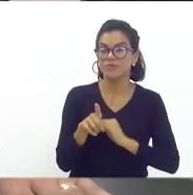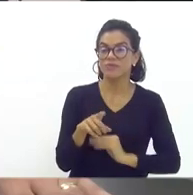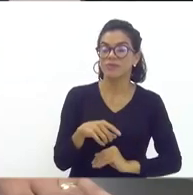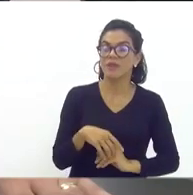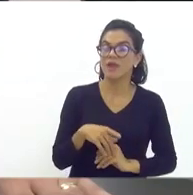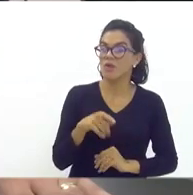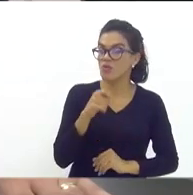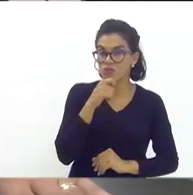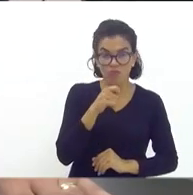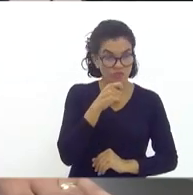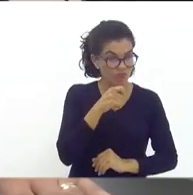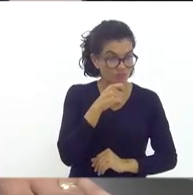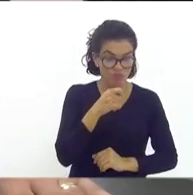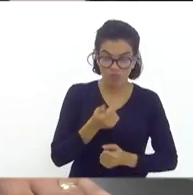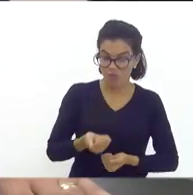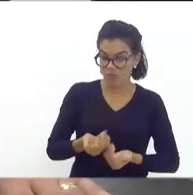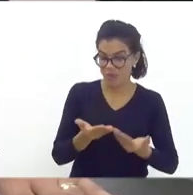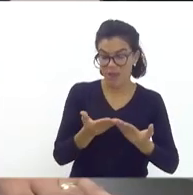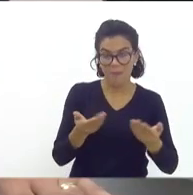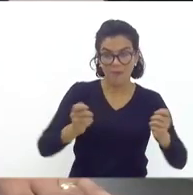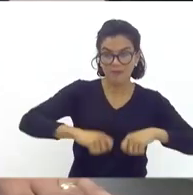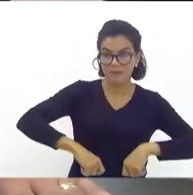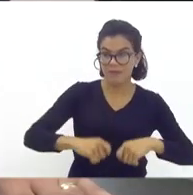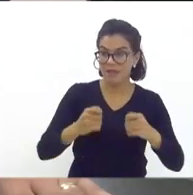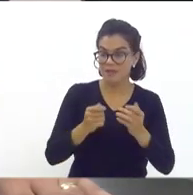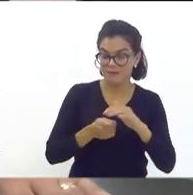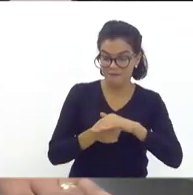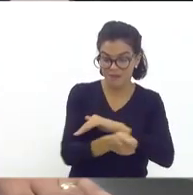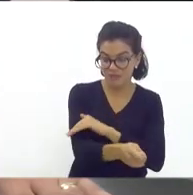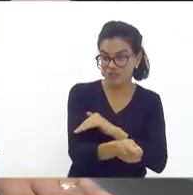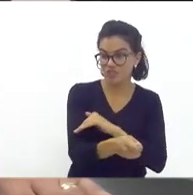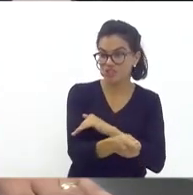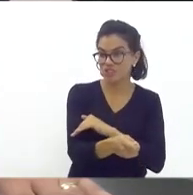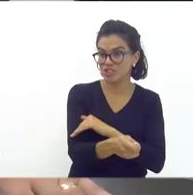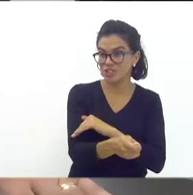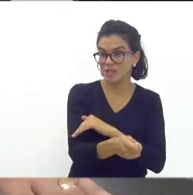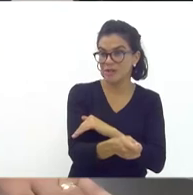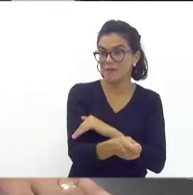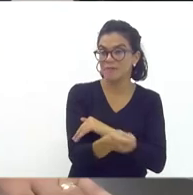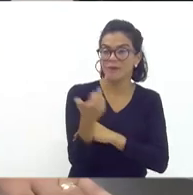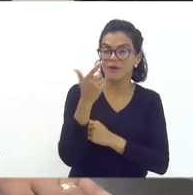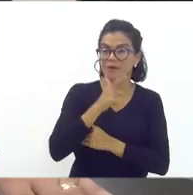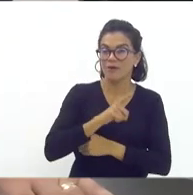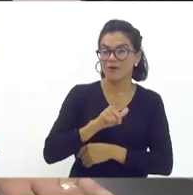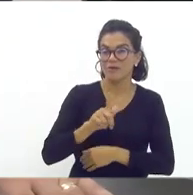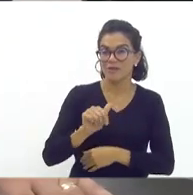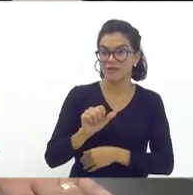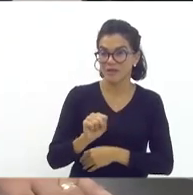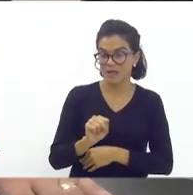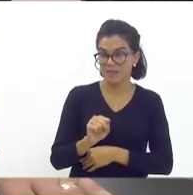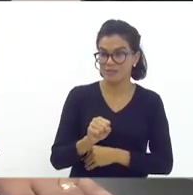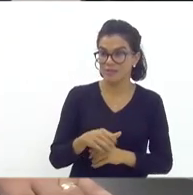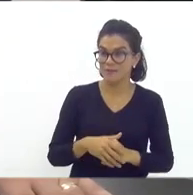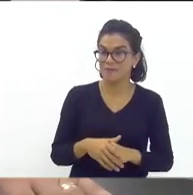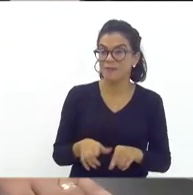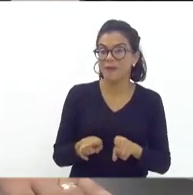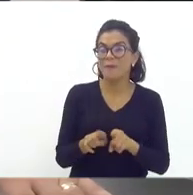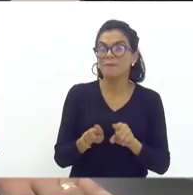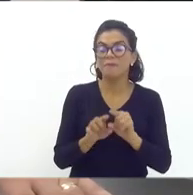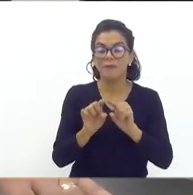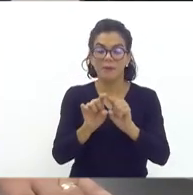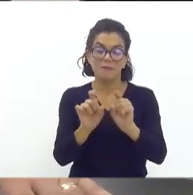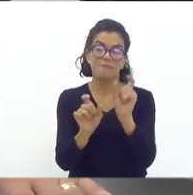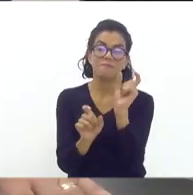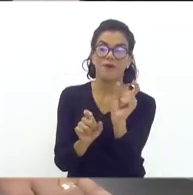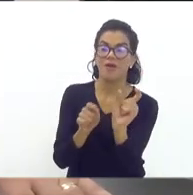nem sequer essa possibilidade do próprio consumidor querer investir para ter o gás é impedido consumidor pela simples palavra que